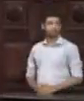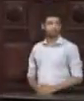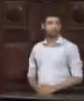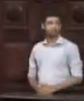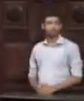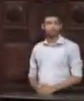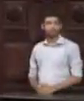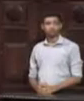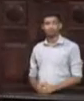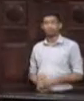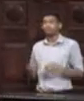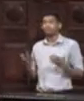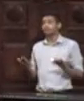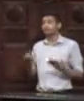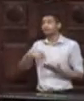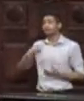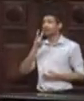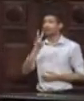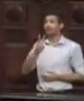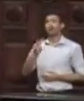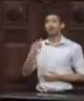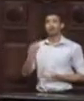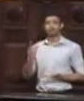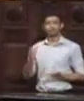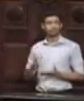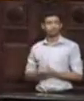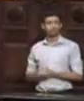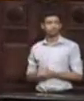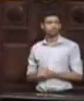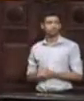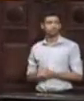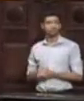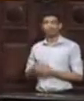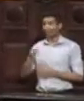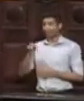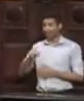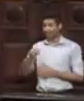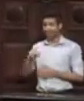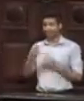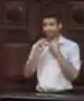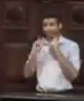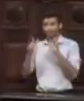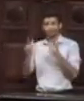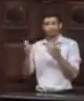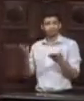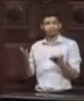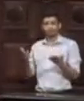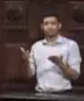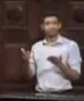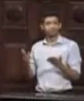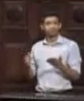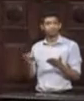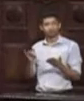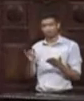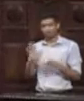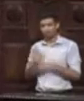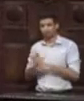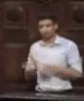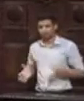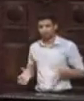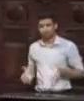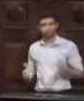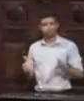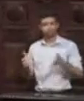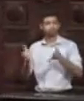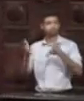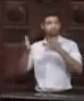E aí o que que a gente assiste? Esta casa continua validando